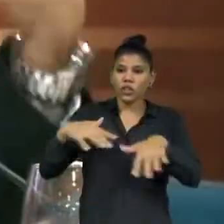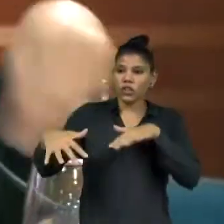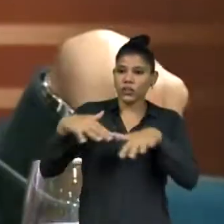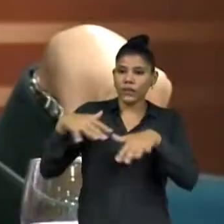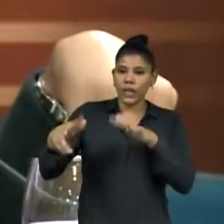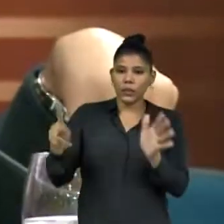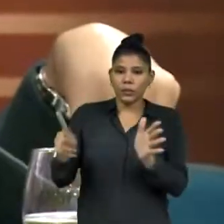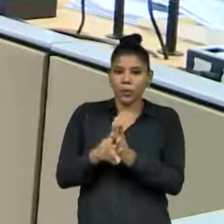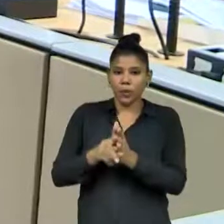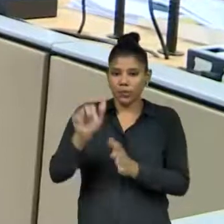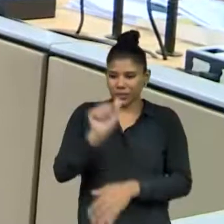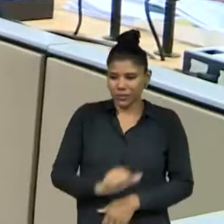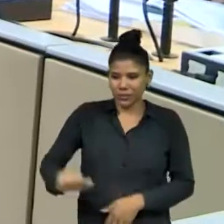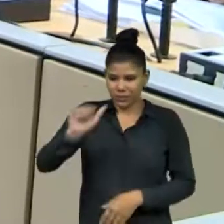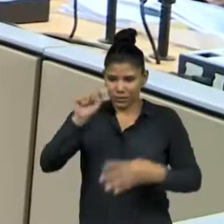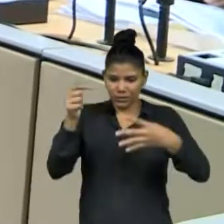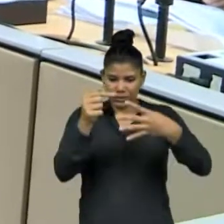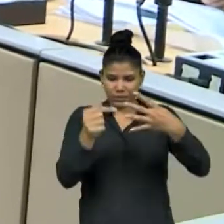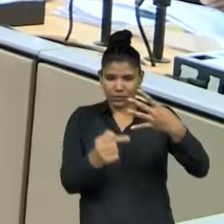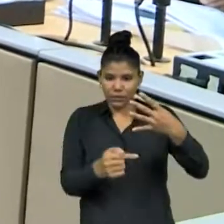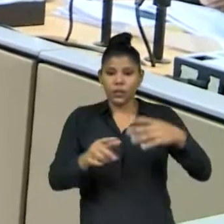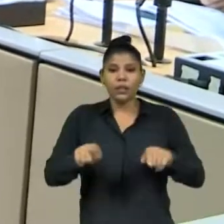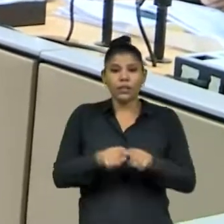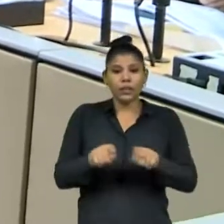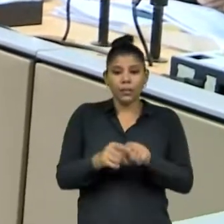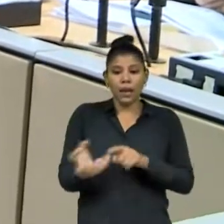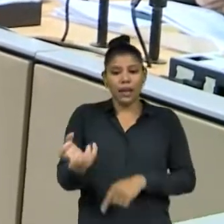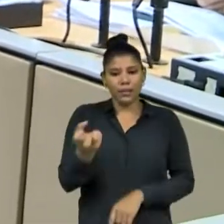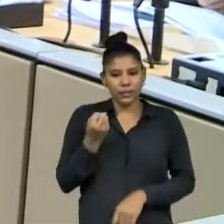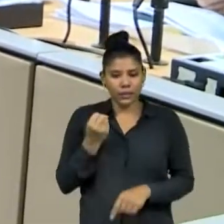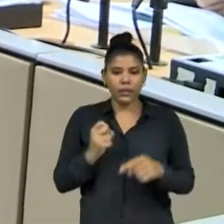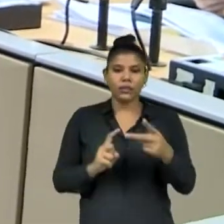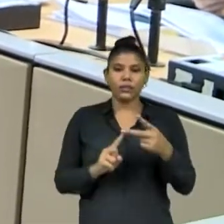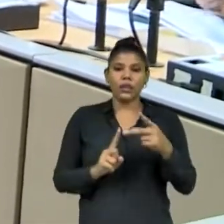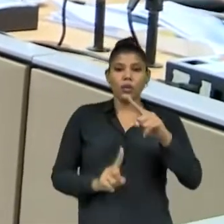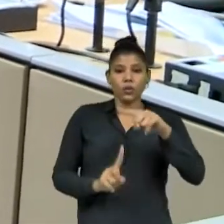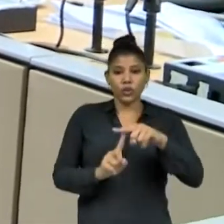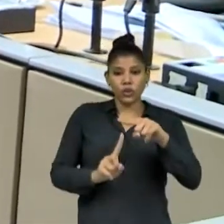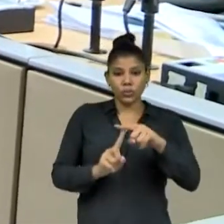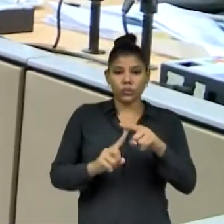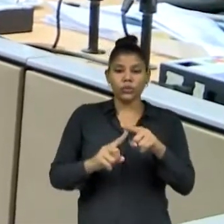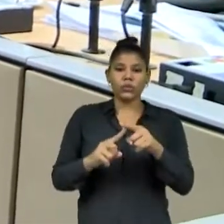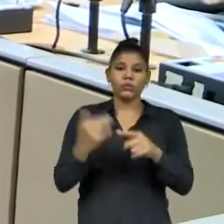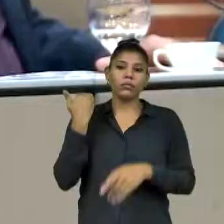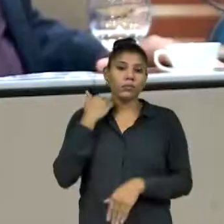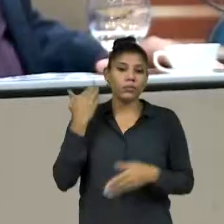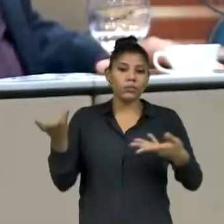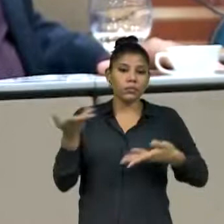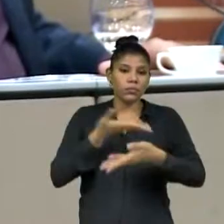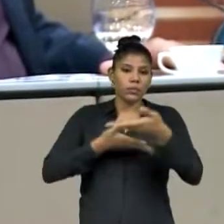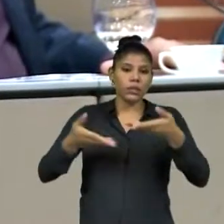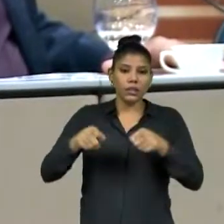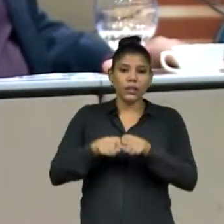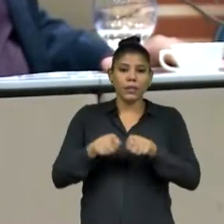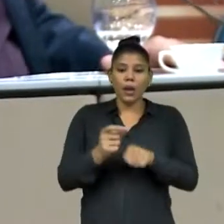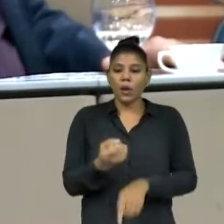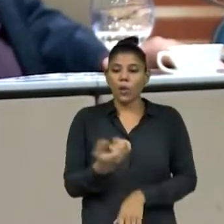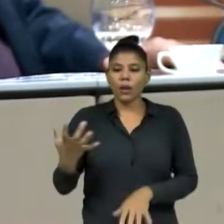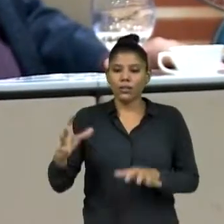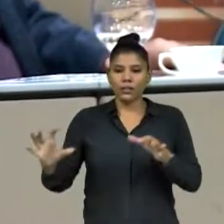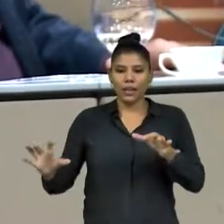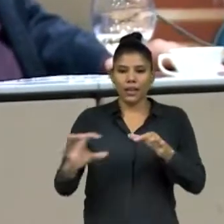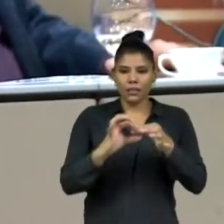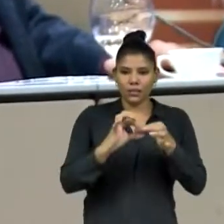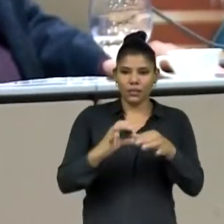pelas associações, bem como a receita, tipo de movimentação bancária e o número de associados. Para o presidente da